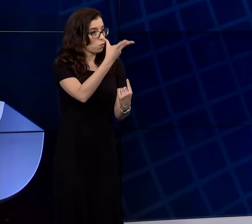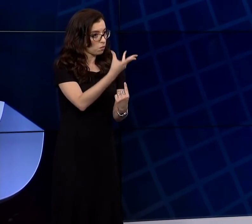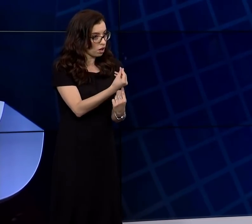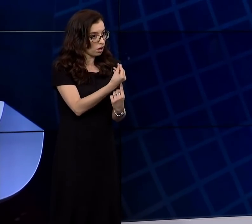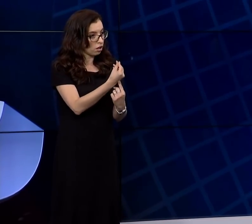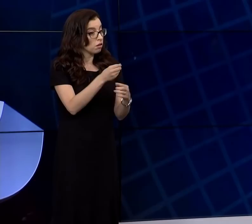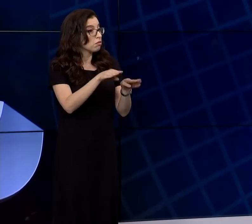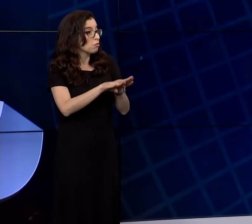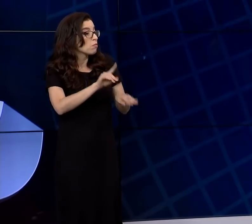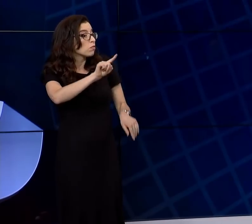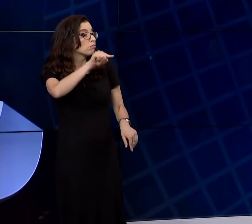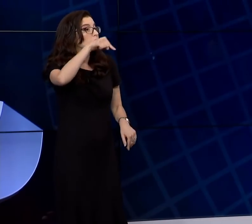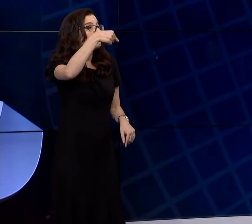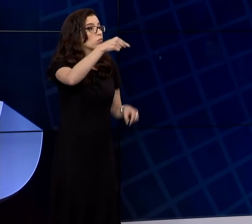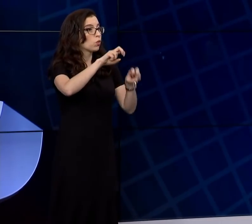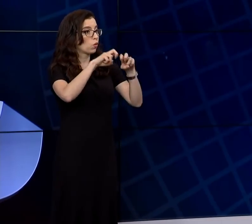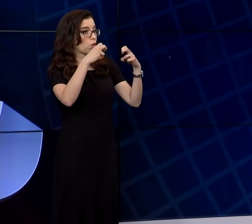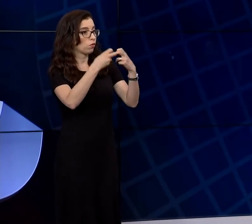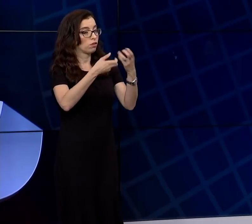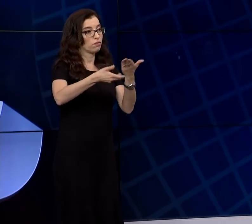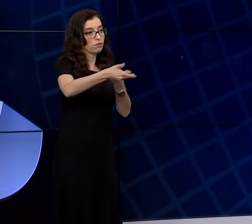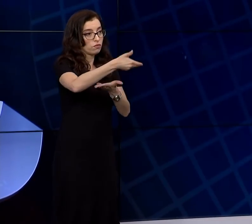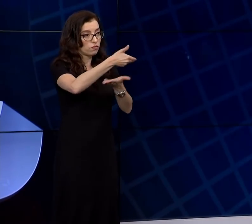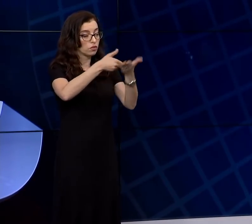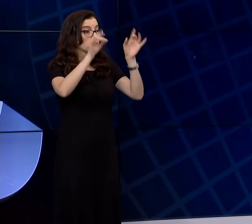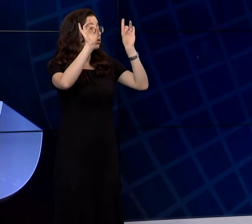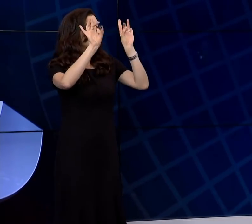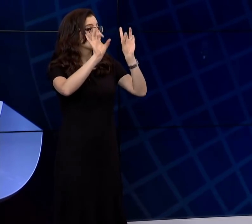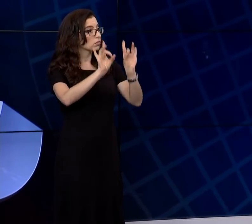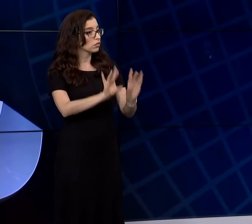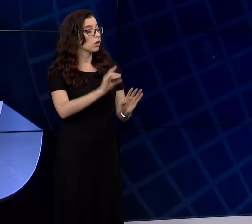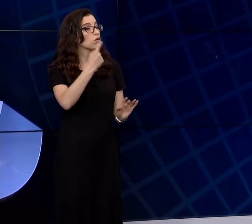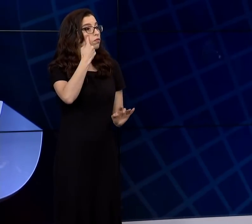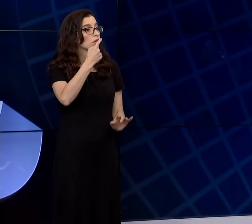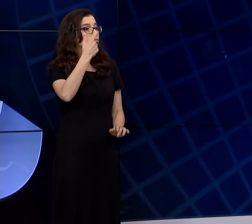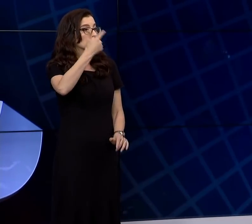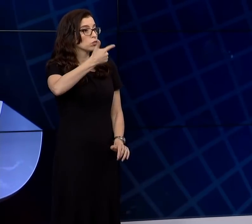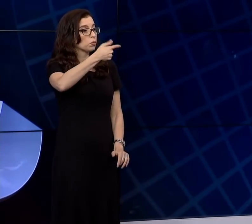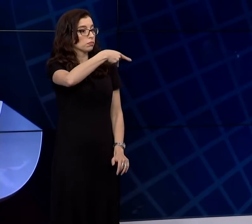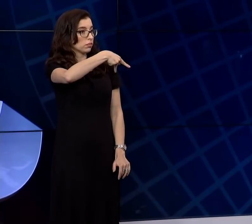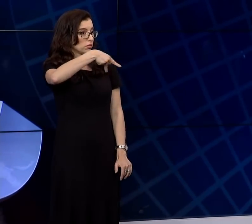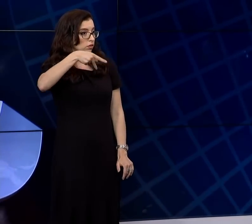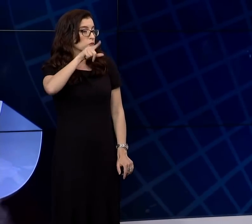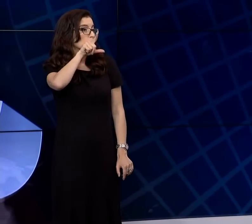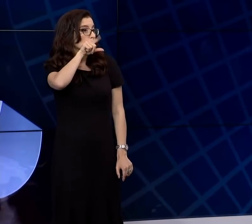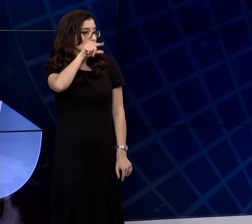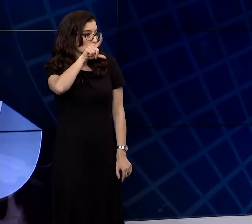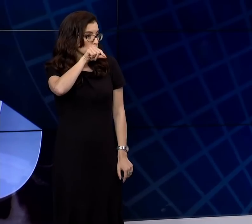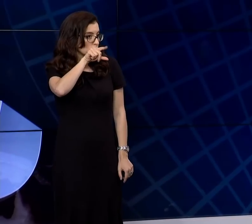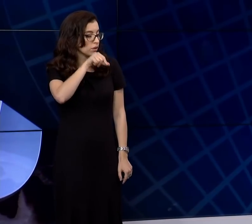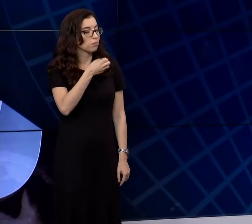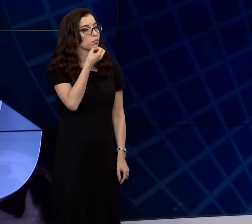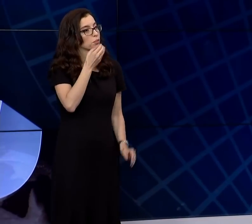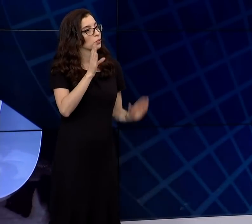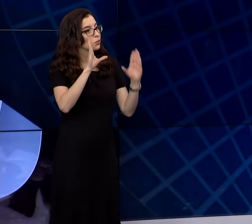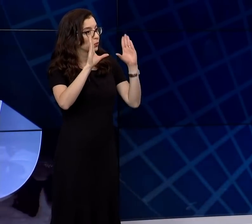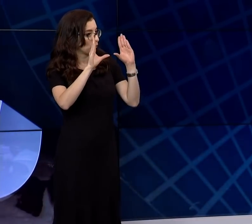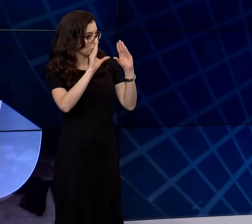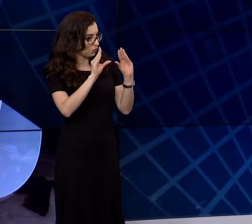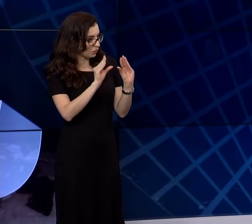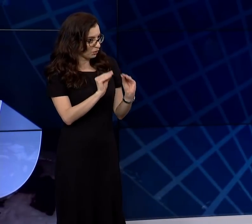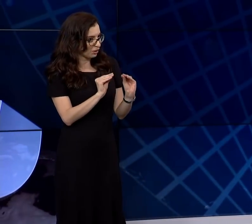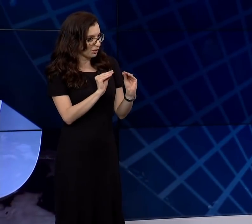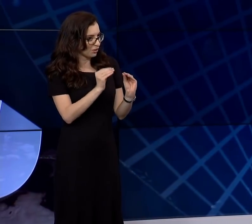E logo em seguida nós teremos o Metrópolis. Em seguida do Metrópolis nós teremos o Roda Viva especial com o